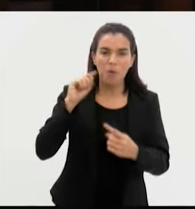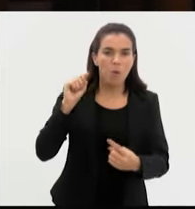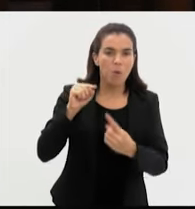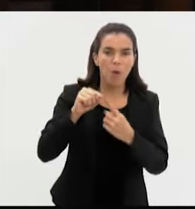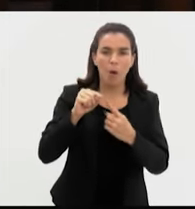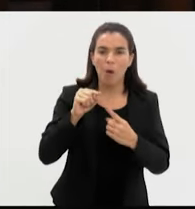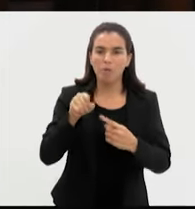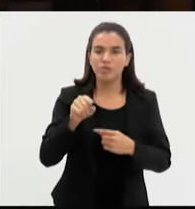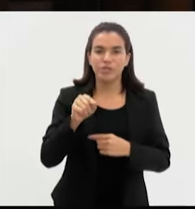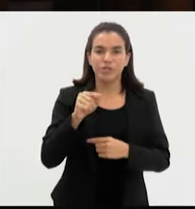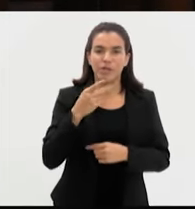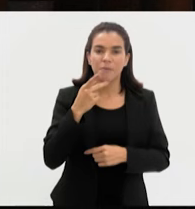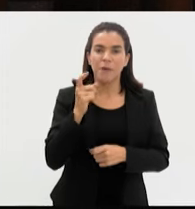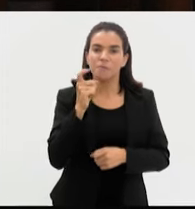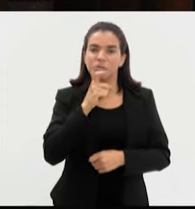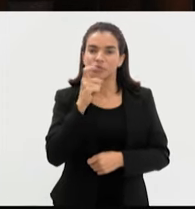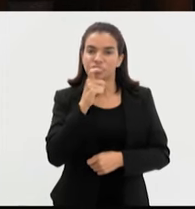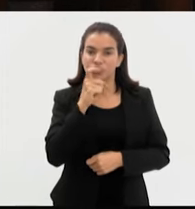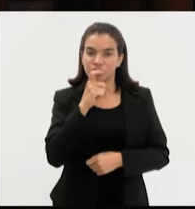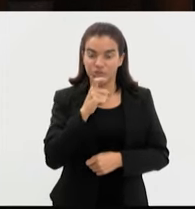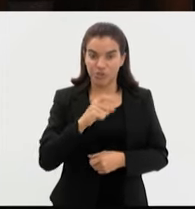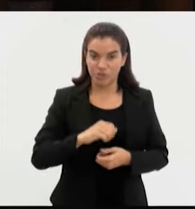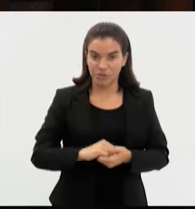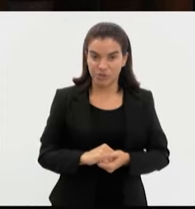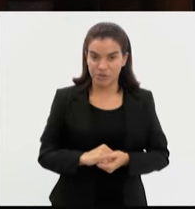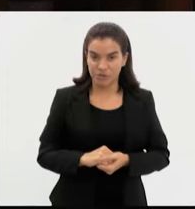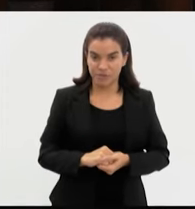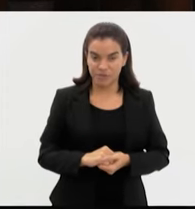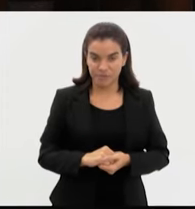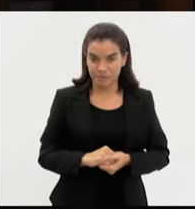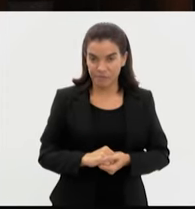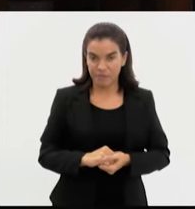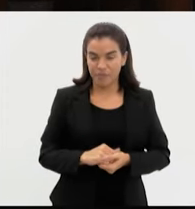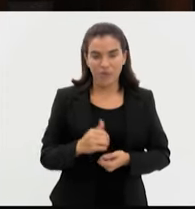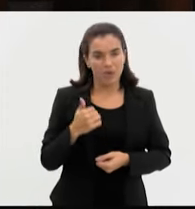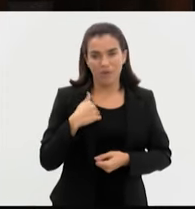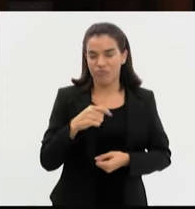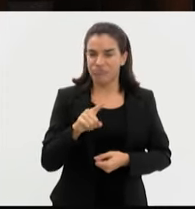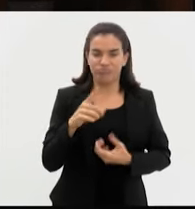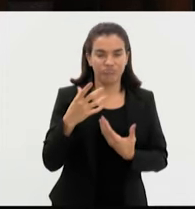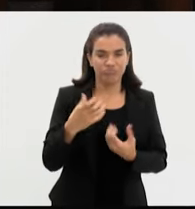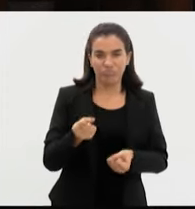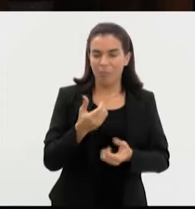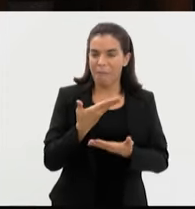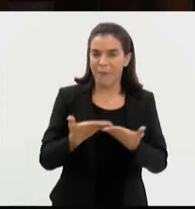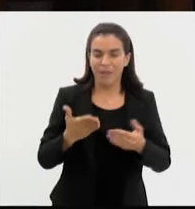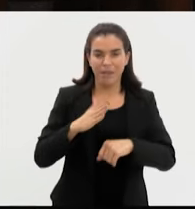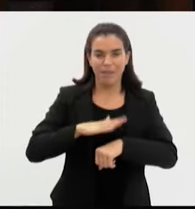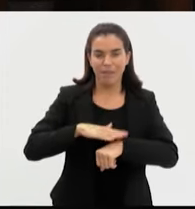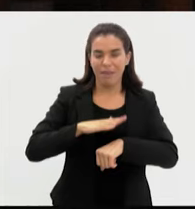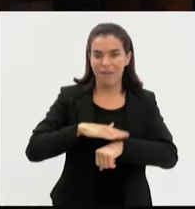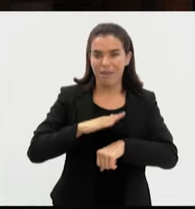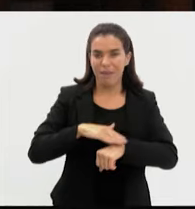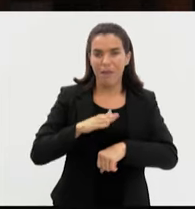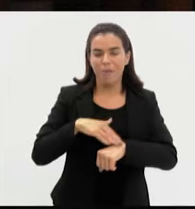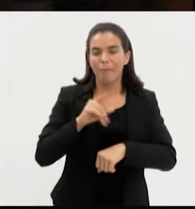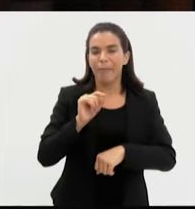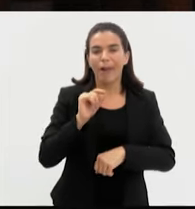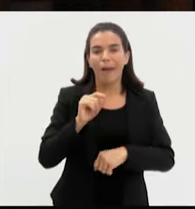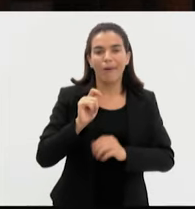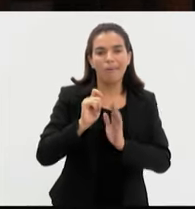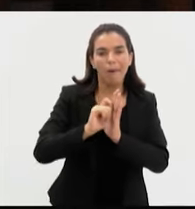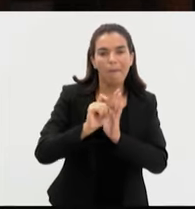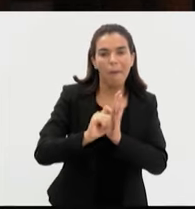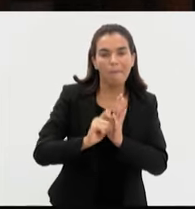M mentir PR minha classe eu não vou eu não vou fic perdendo meu tempo fazendo indicação parlamentar